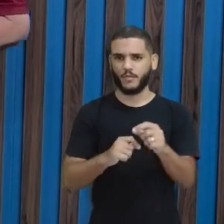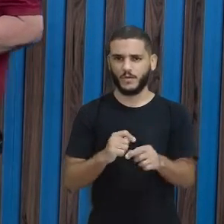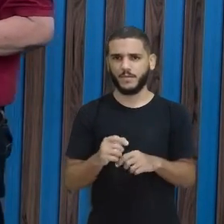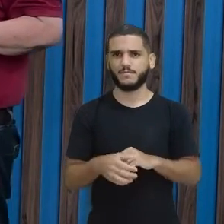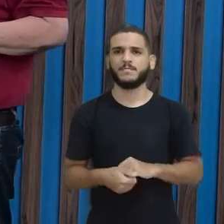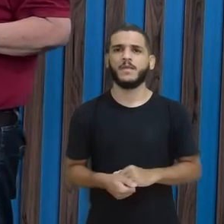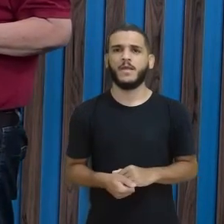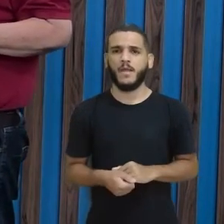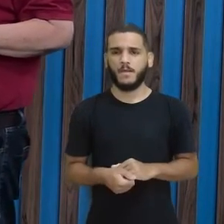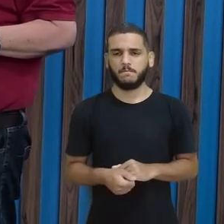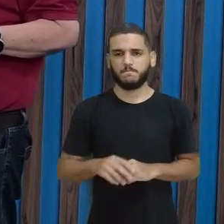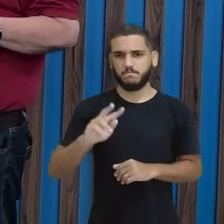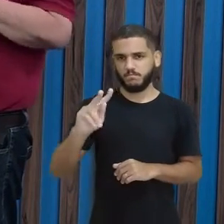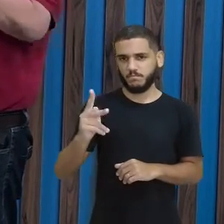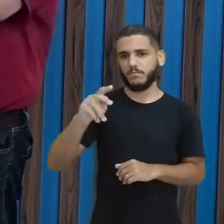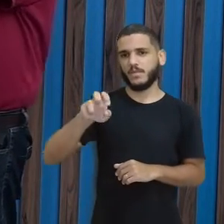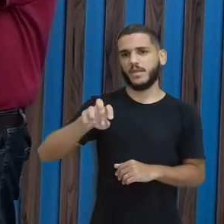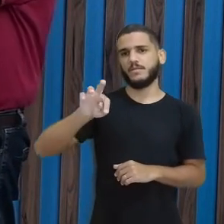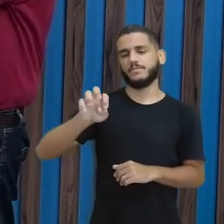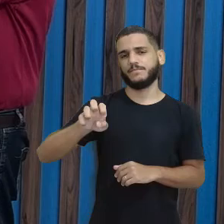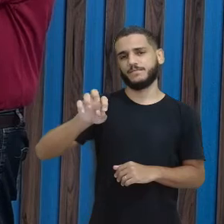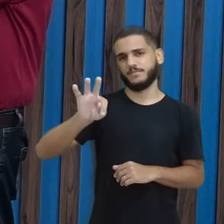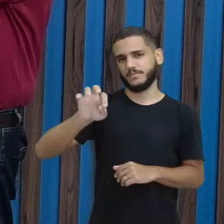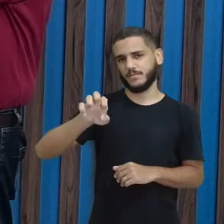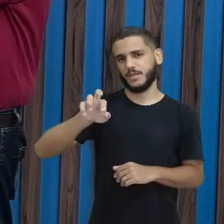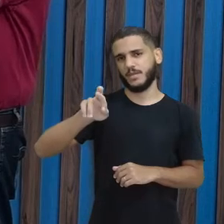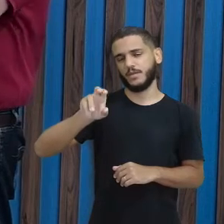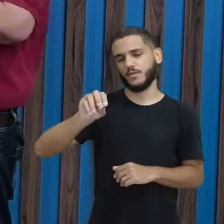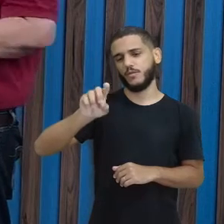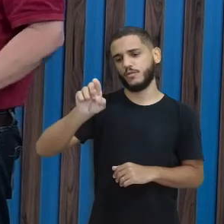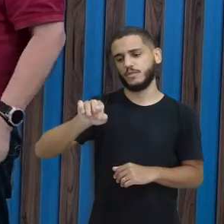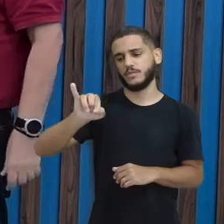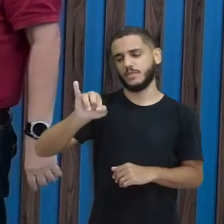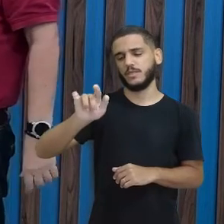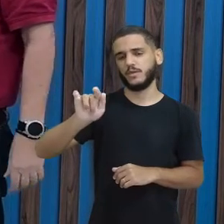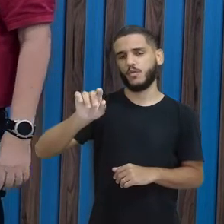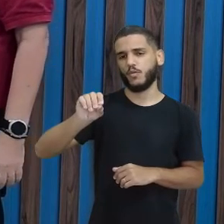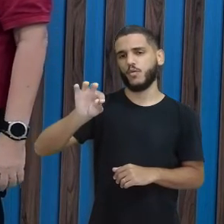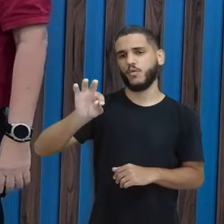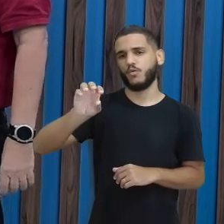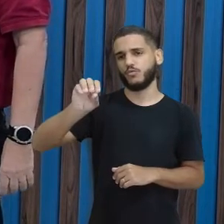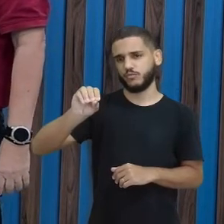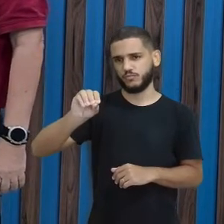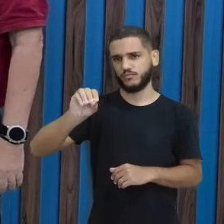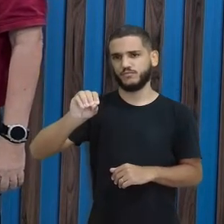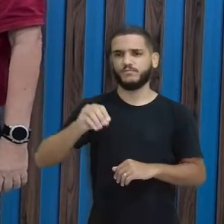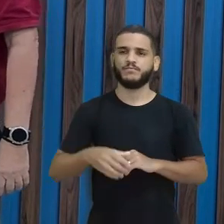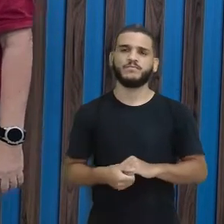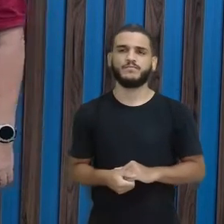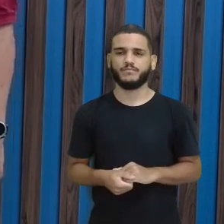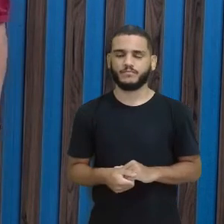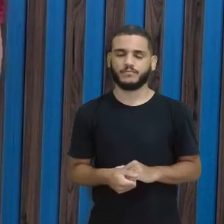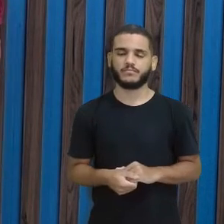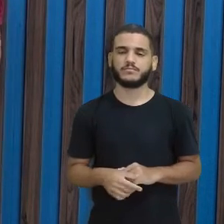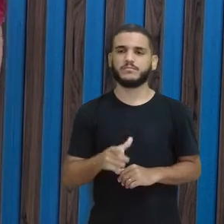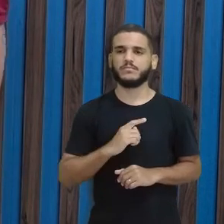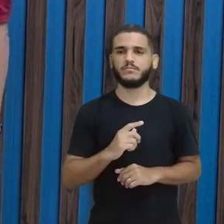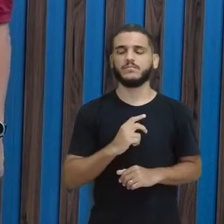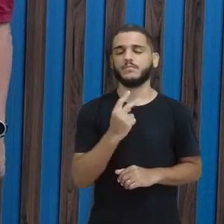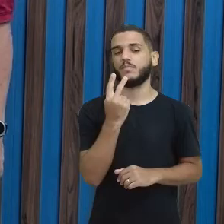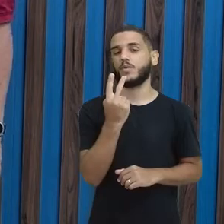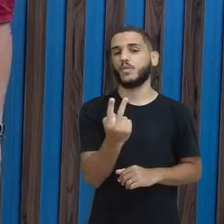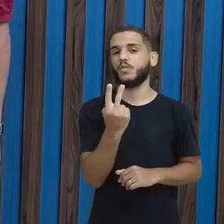Vamos lá? Aí eu tenho, heterozigoto, tem um azão e um azinho. Tenho 2 chances, né, professor? 2 chances. Eu tenho 2 chances de